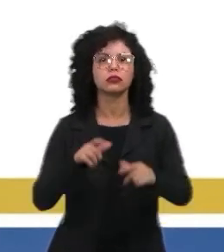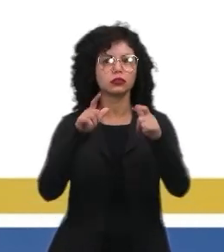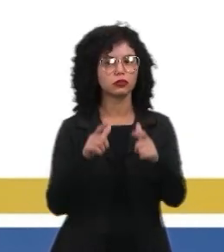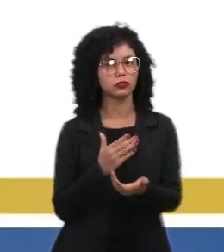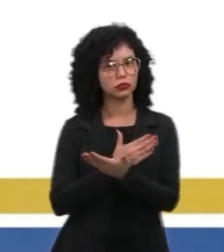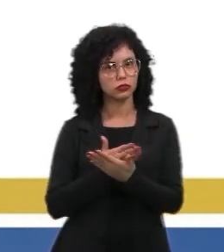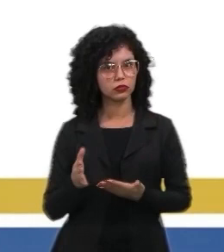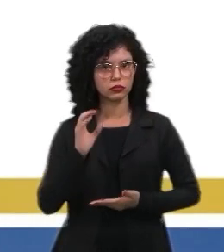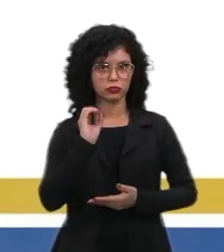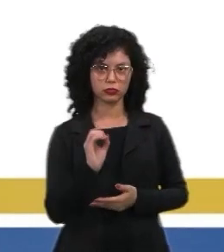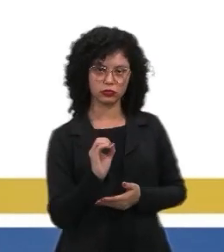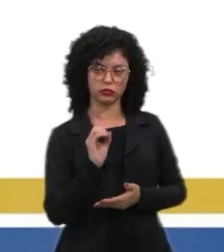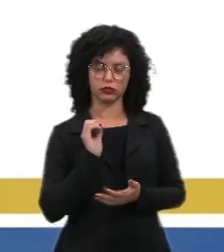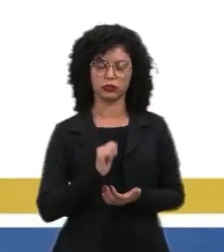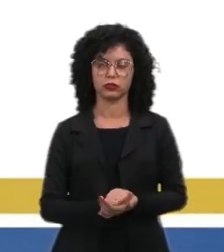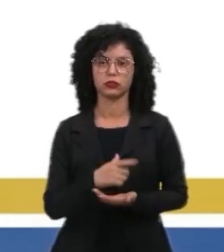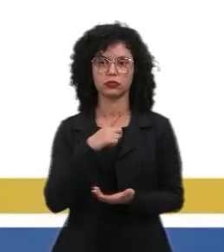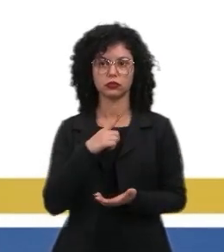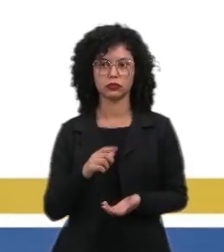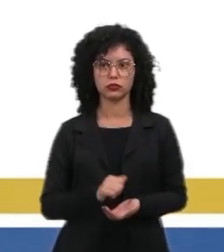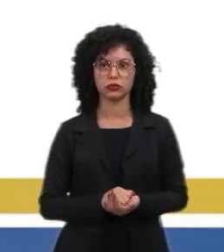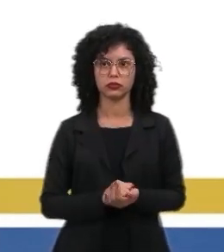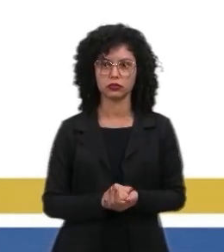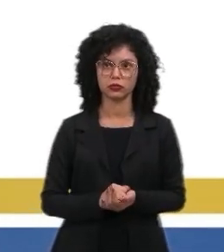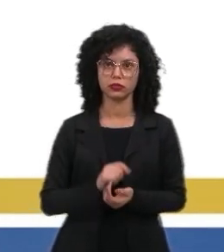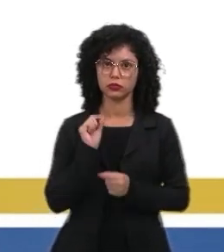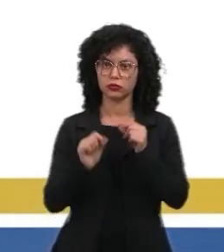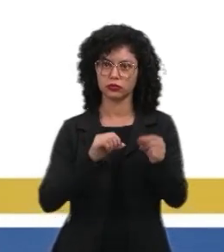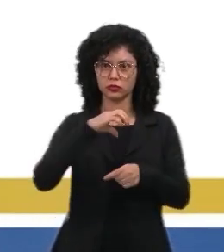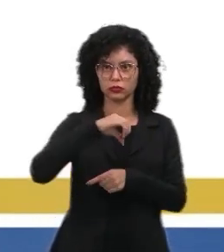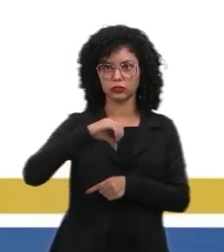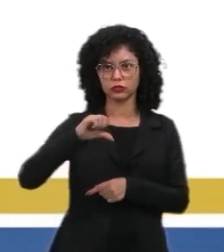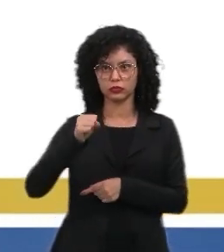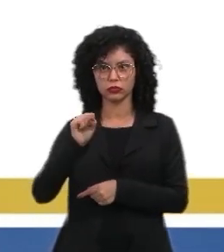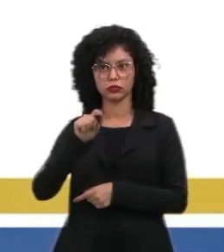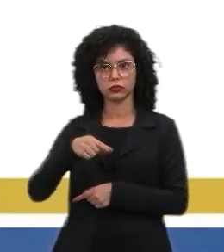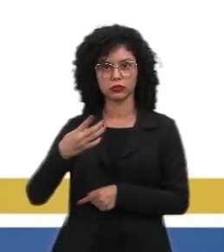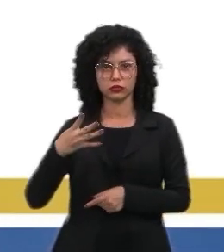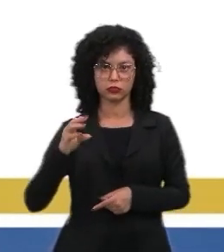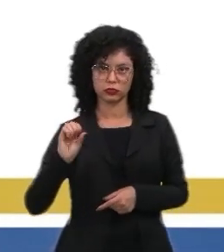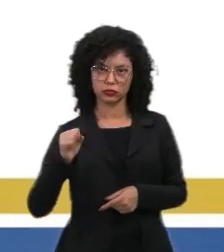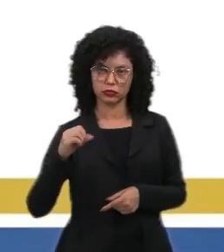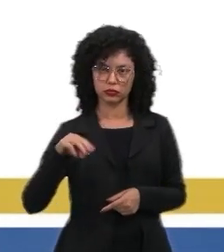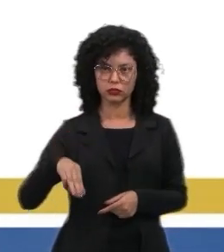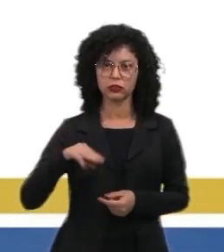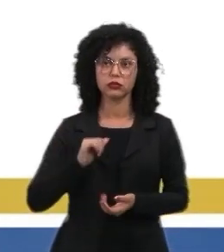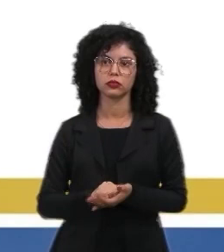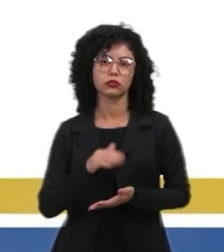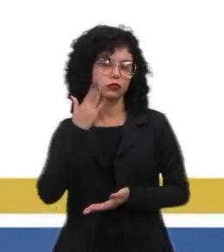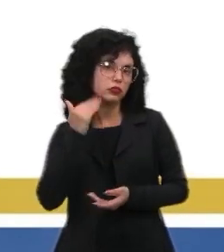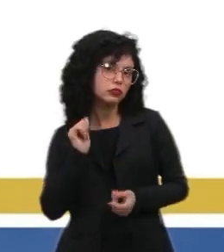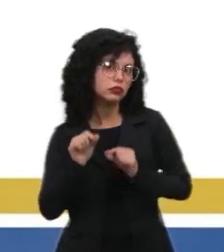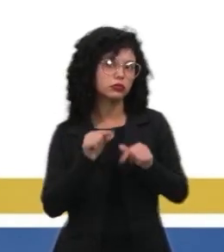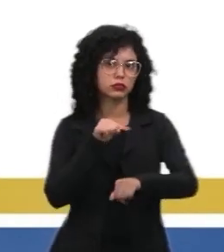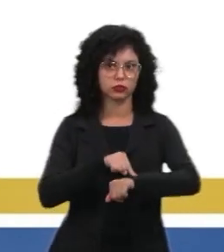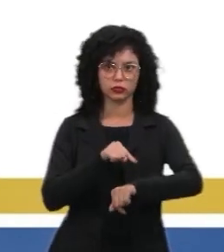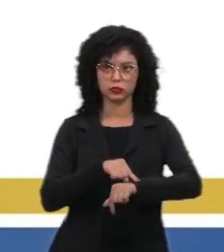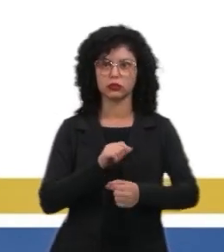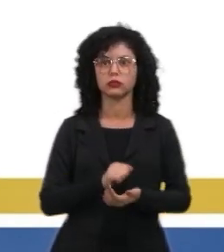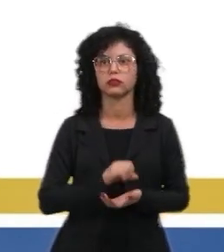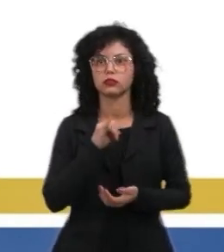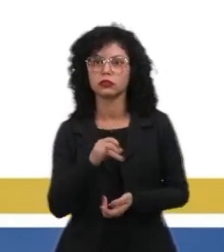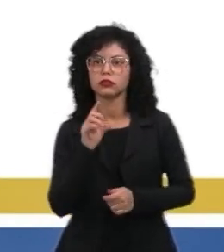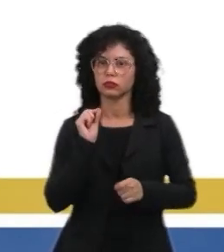0, e ele tem o espaço percorrido, que foi o quê? 98,48 metros. Aqui a gente quer saber o tempo. Então, se eu